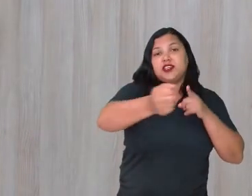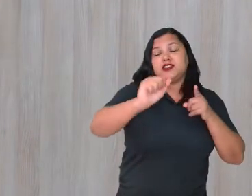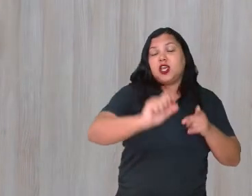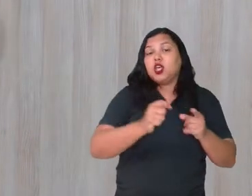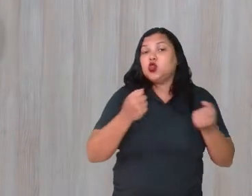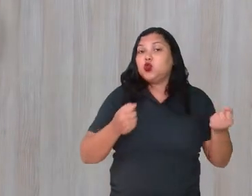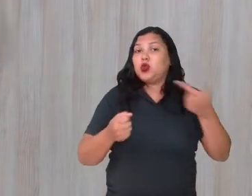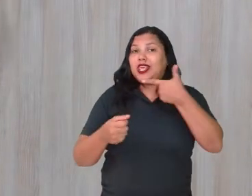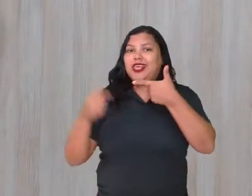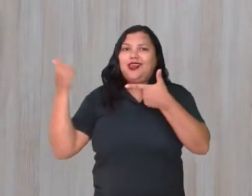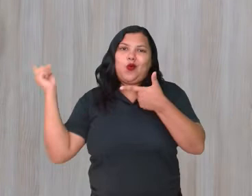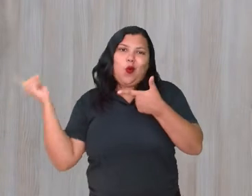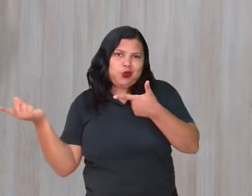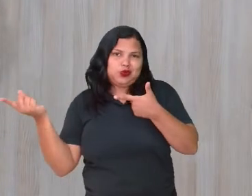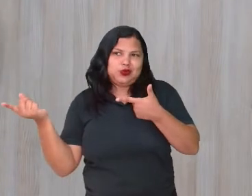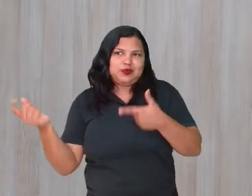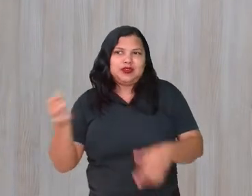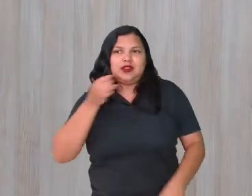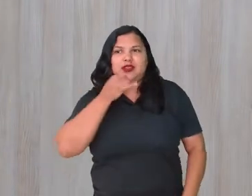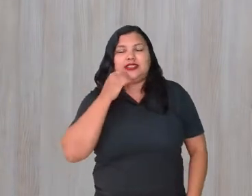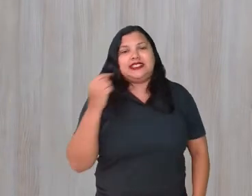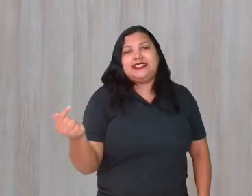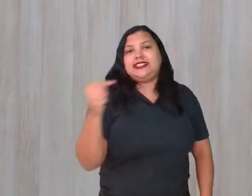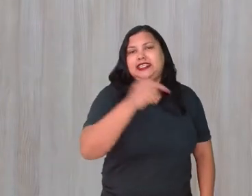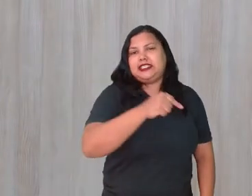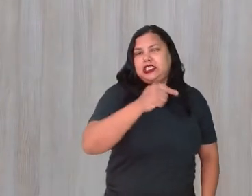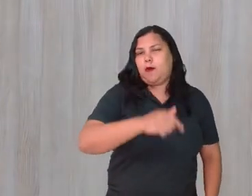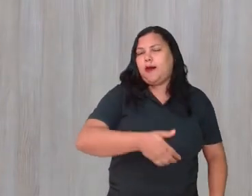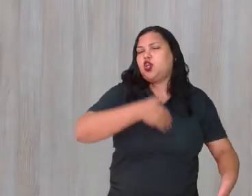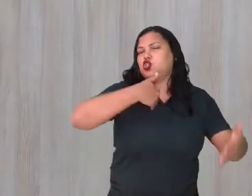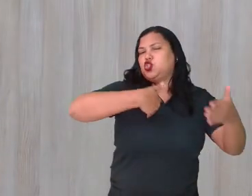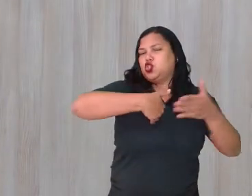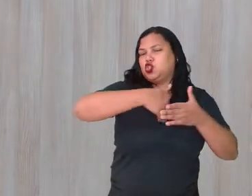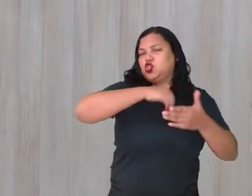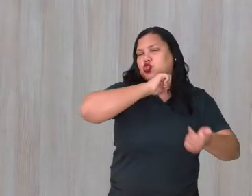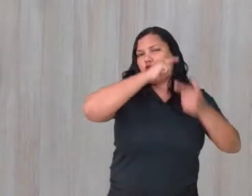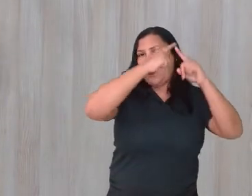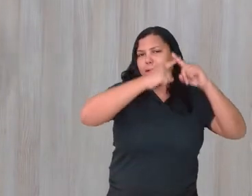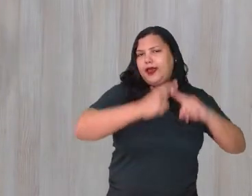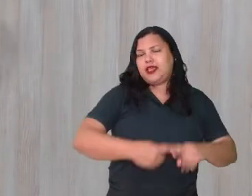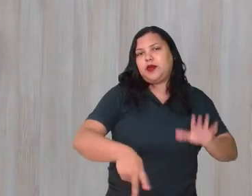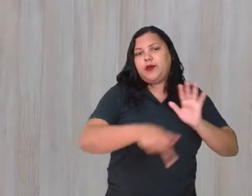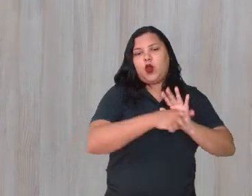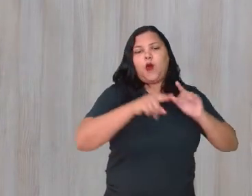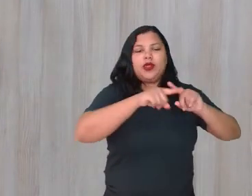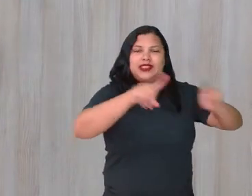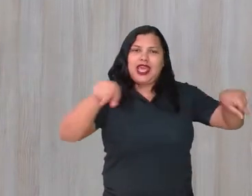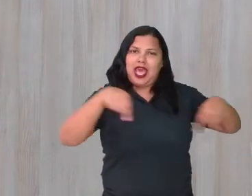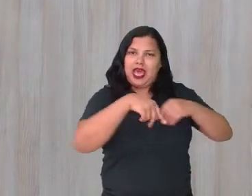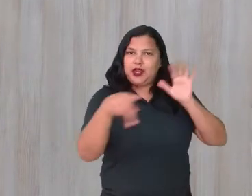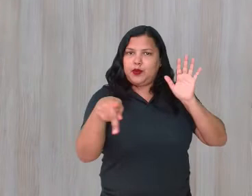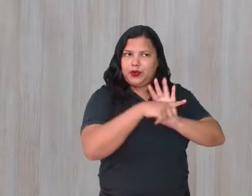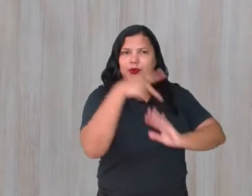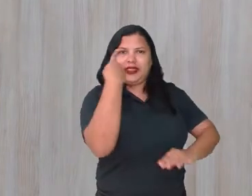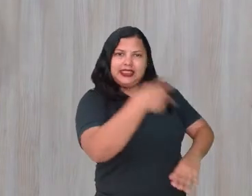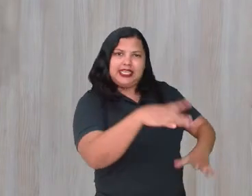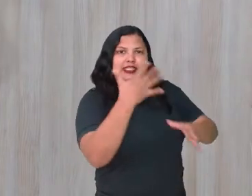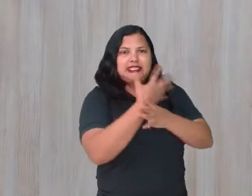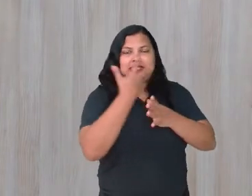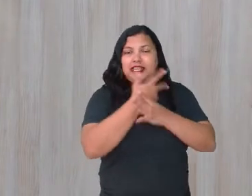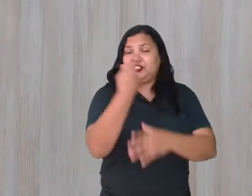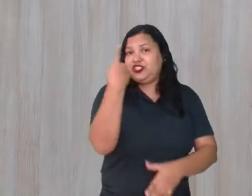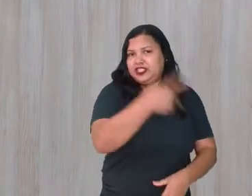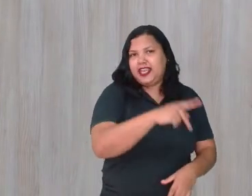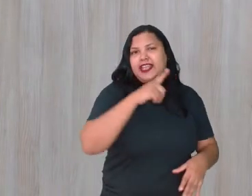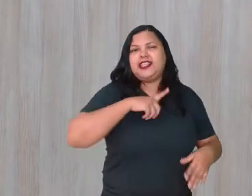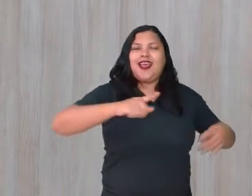Por exemplo, é comum dizer que se esse time está jogando na quadra dele, no campo dele, na cidade dele, com